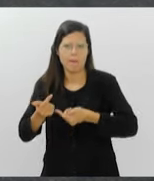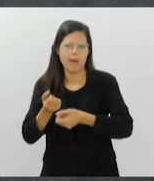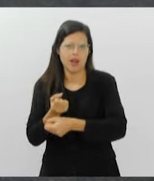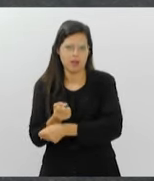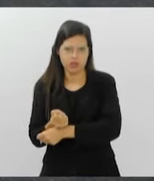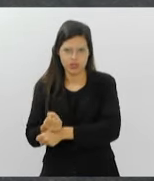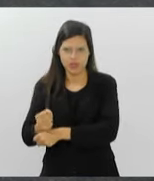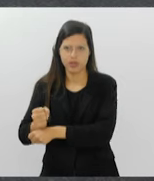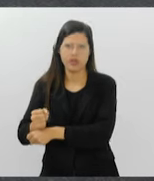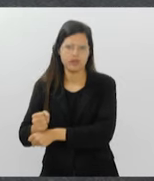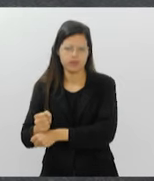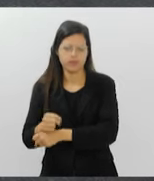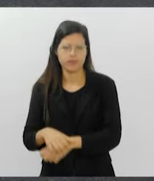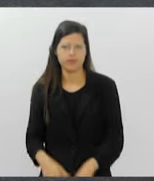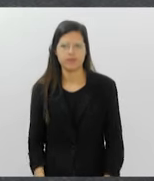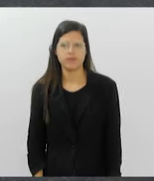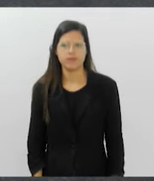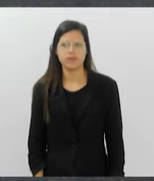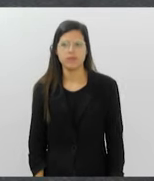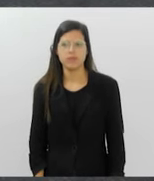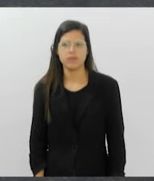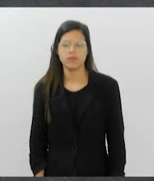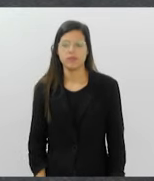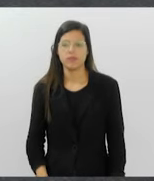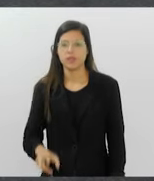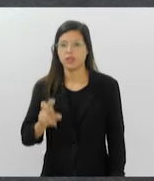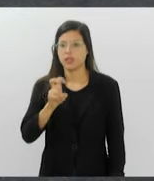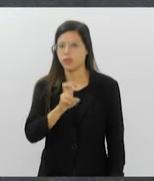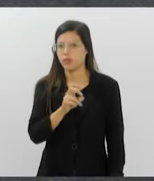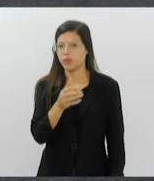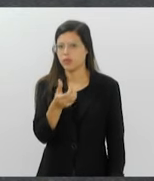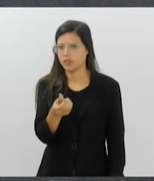análogo à escravidão, com